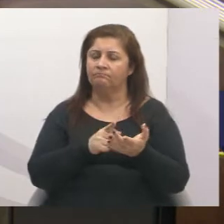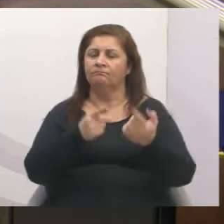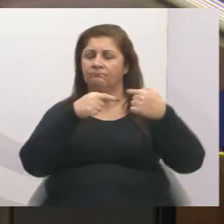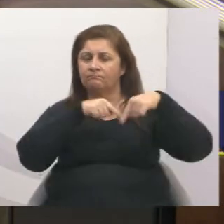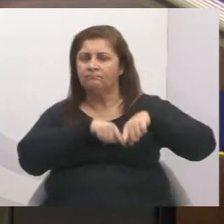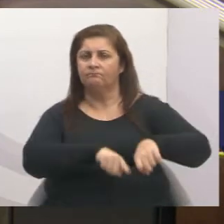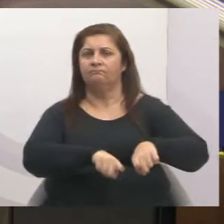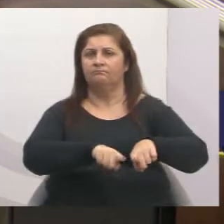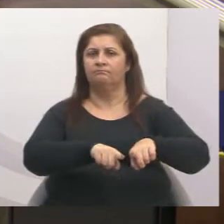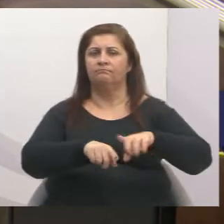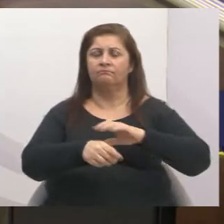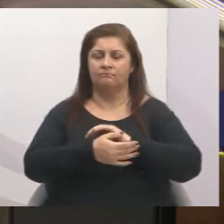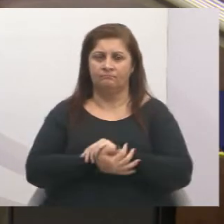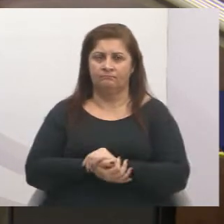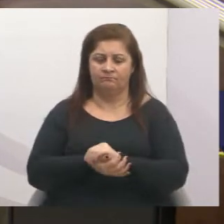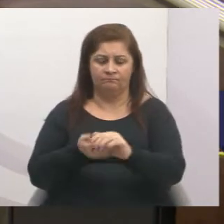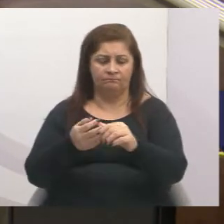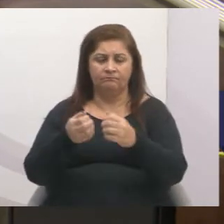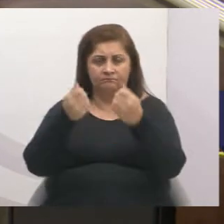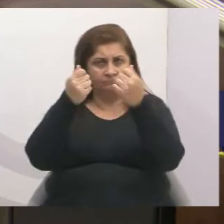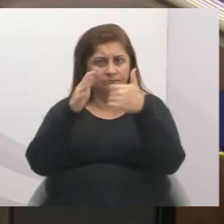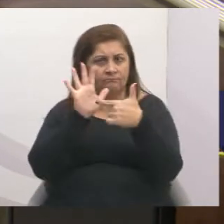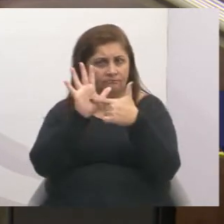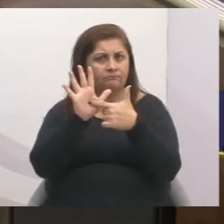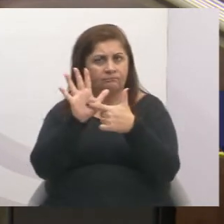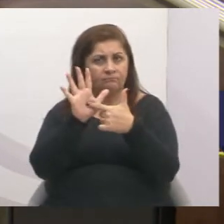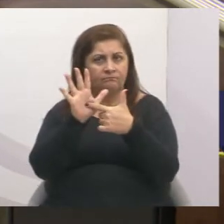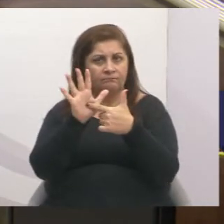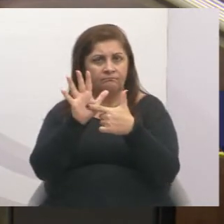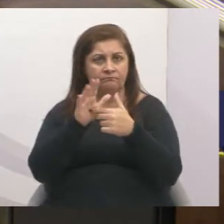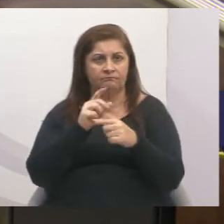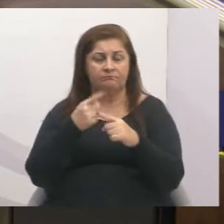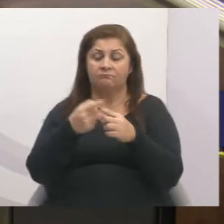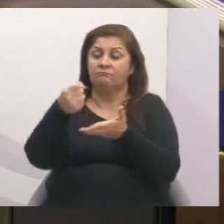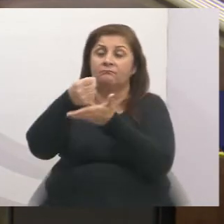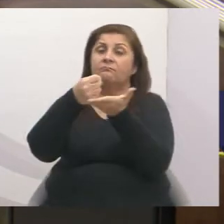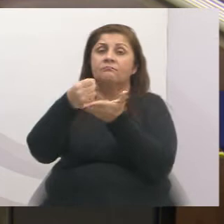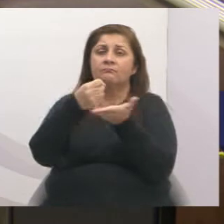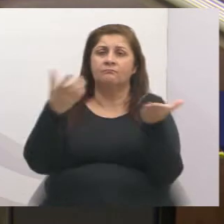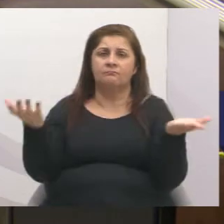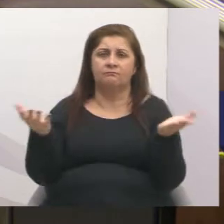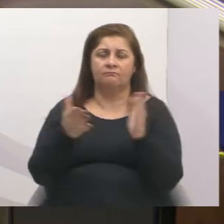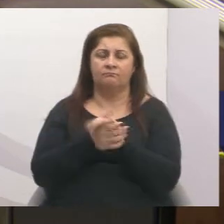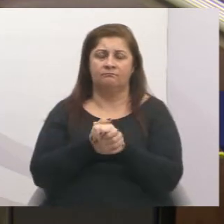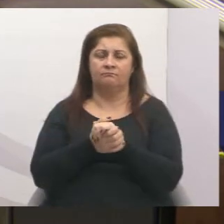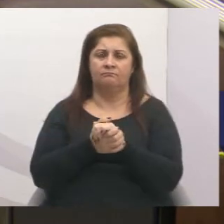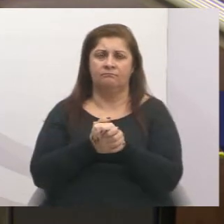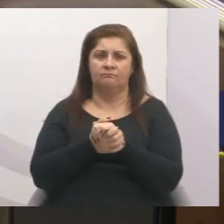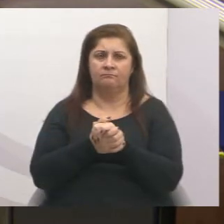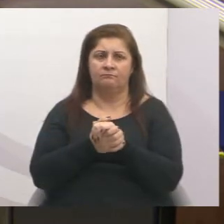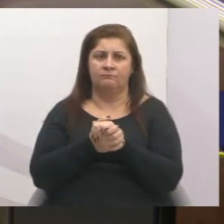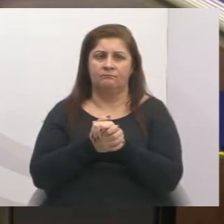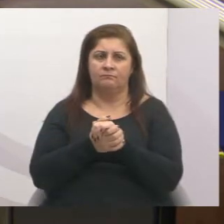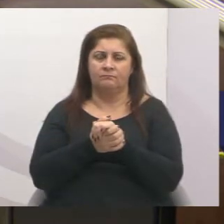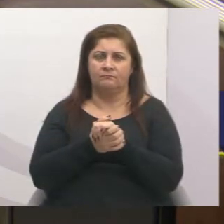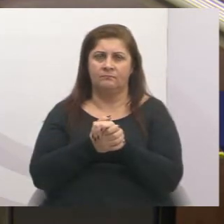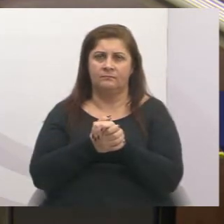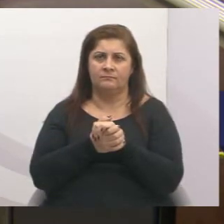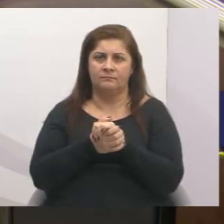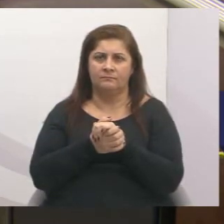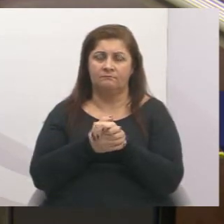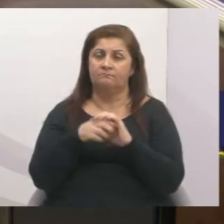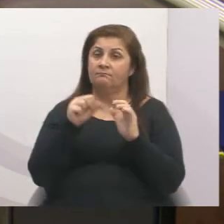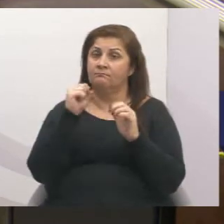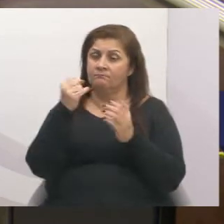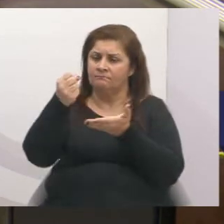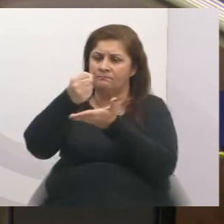contra. Que é contra aquilo que é princípio. Temos que pegar as coisas pelas raízes. E se tratando de princípio,